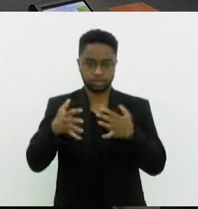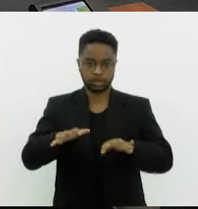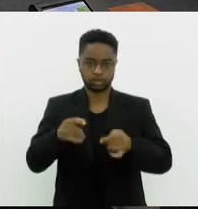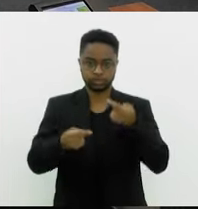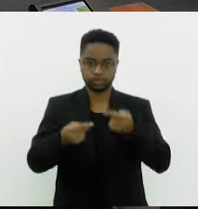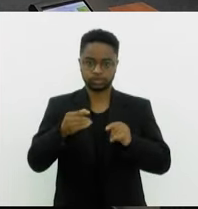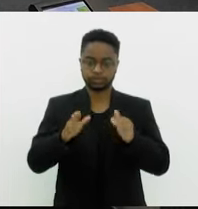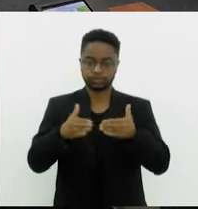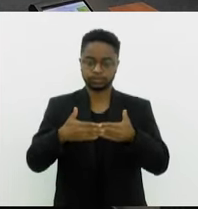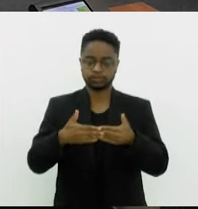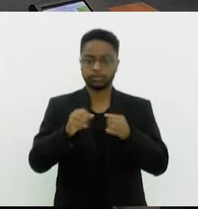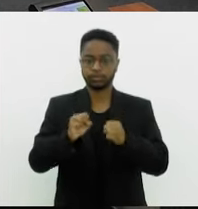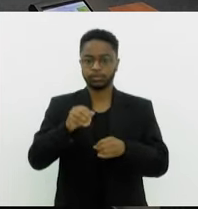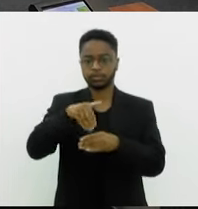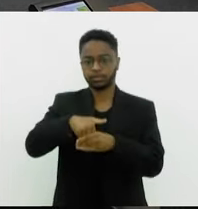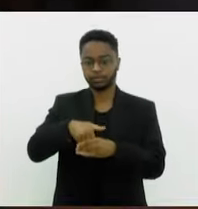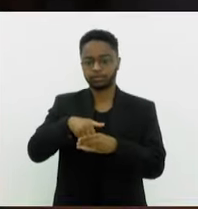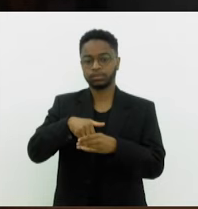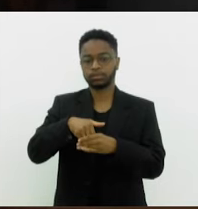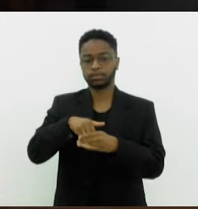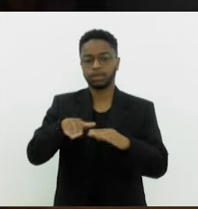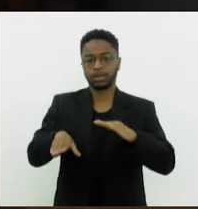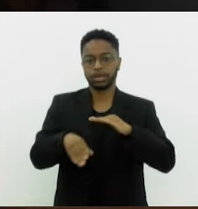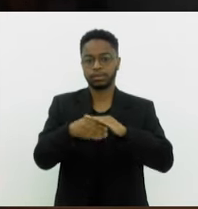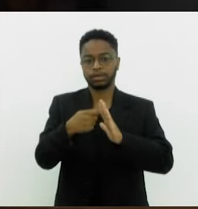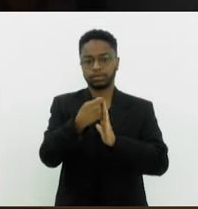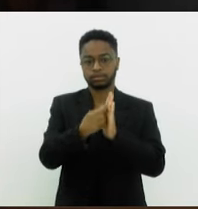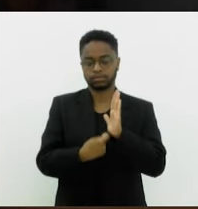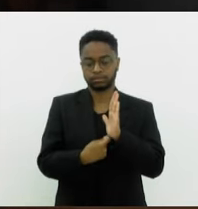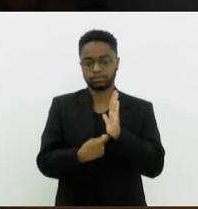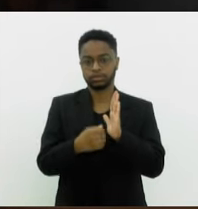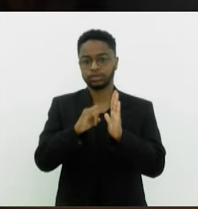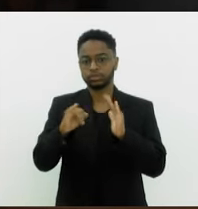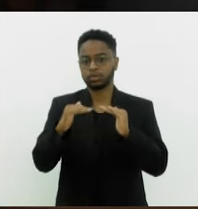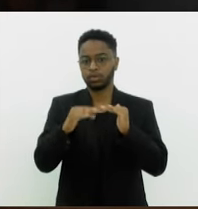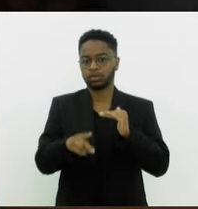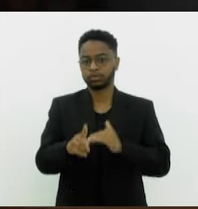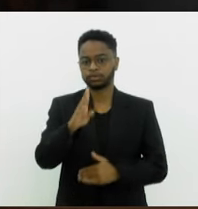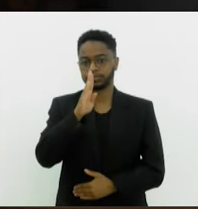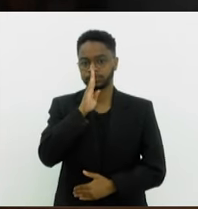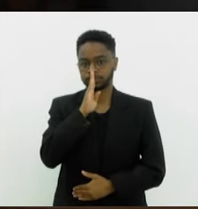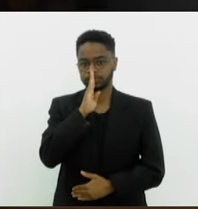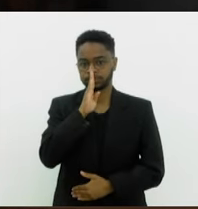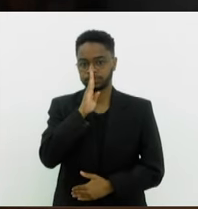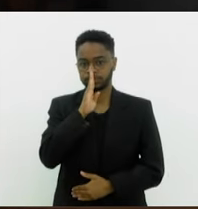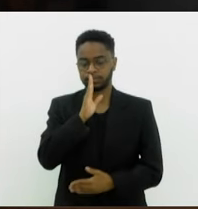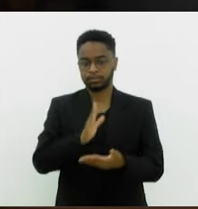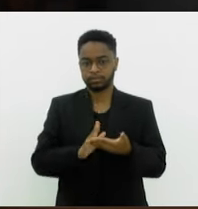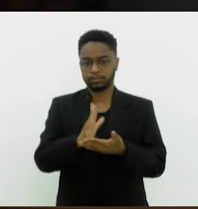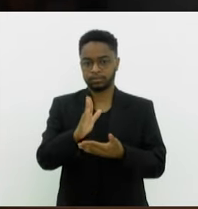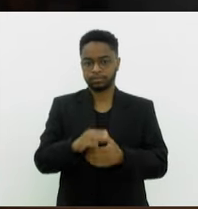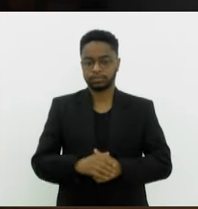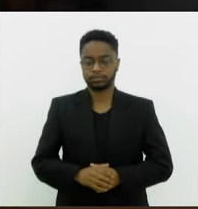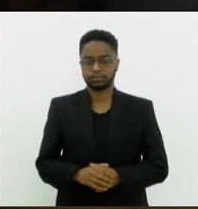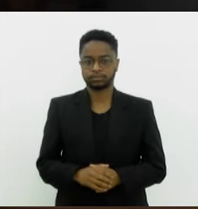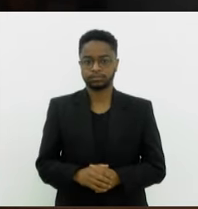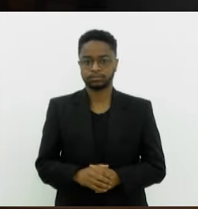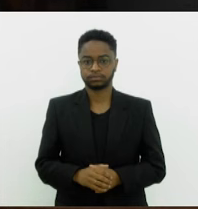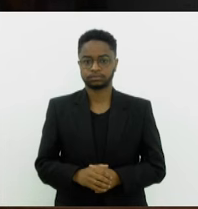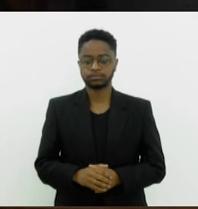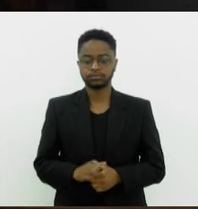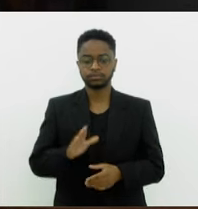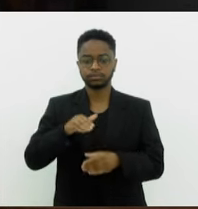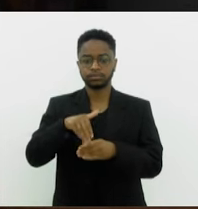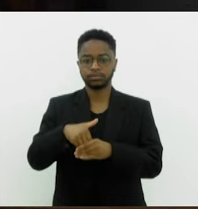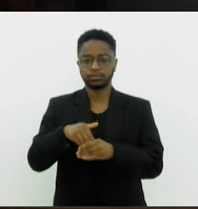discutir, encerrada a discussão. Em votação, a emenda de redação. Senhores que aprovam, permaneçam como estão. Aprovada. Em